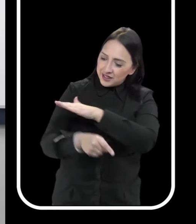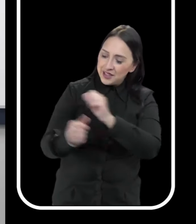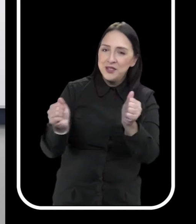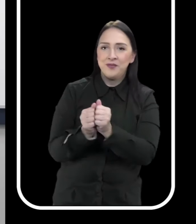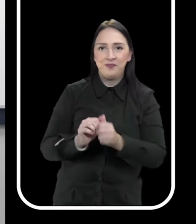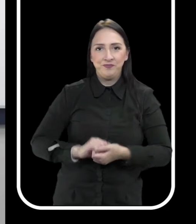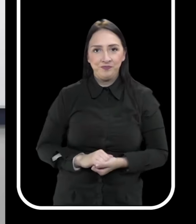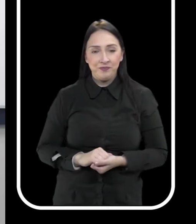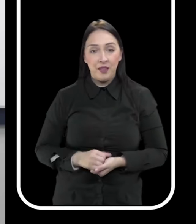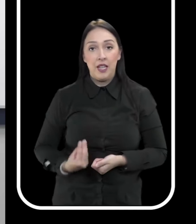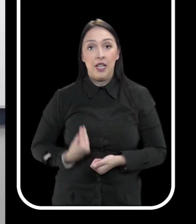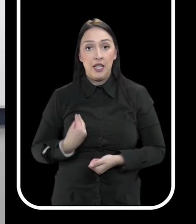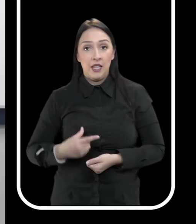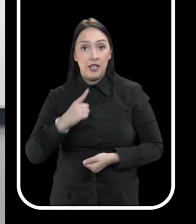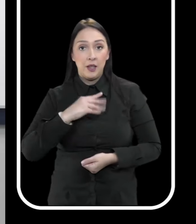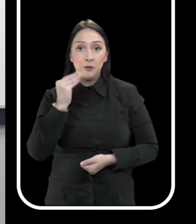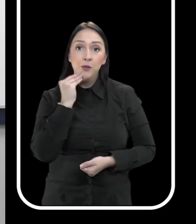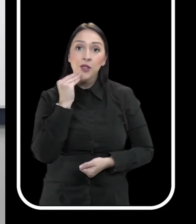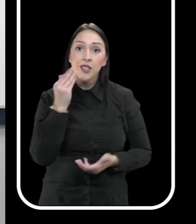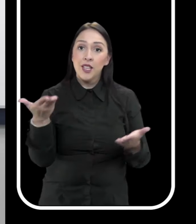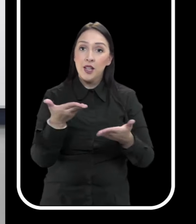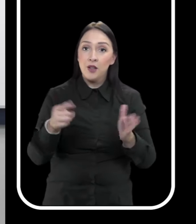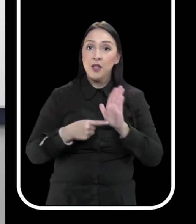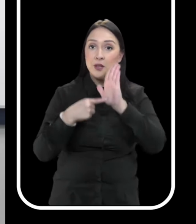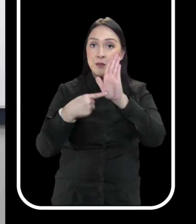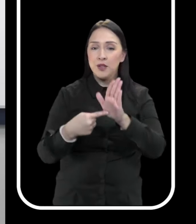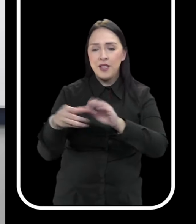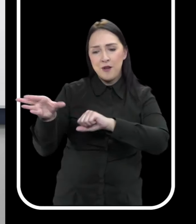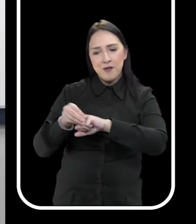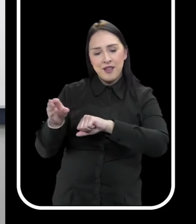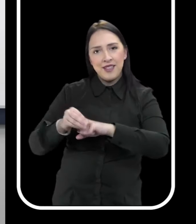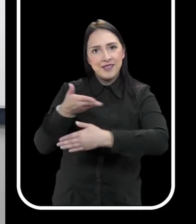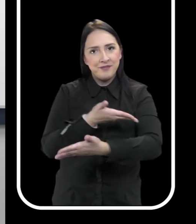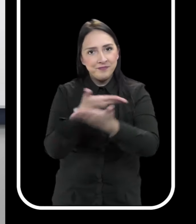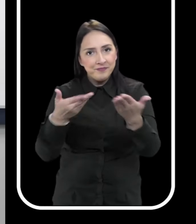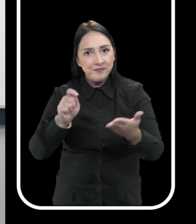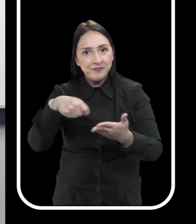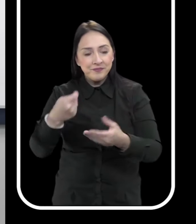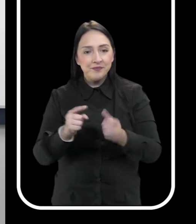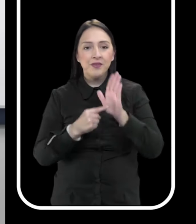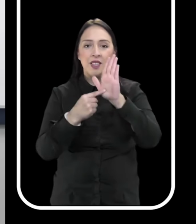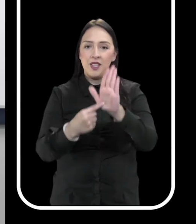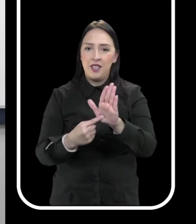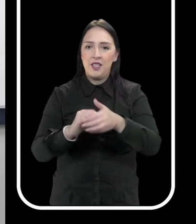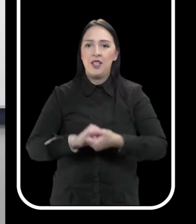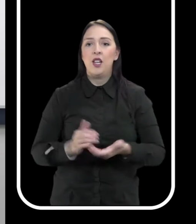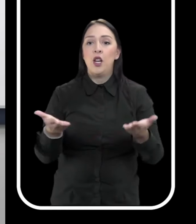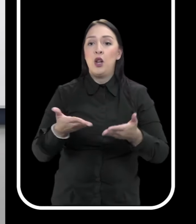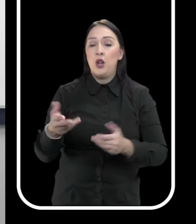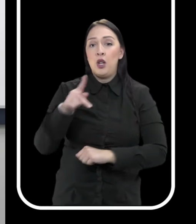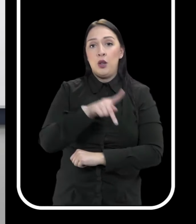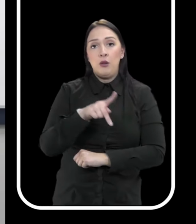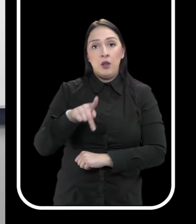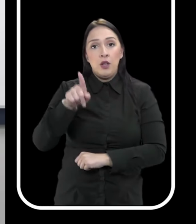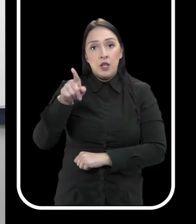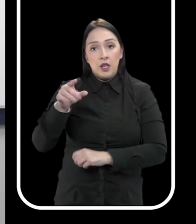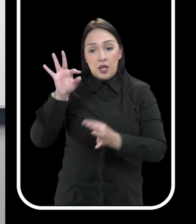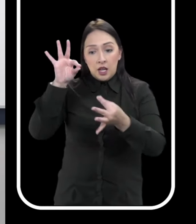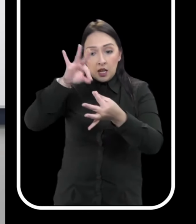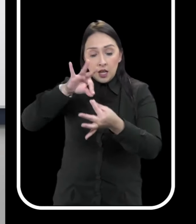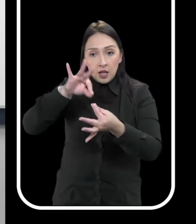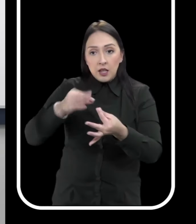avançar juntos. Então, estamos tendo essa oportunidade para passar um pouco do conhecimento sobre o Flexim, cujo professor Vitor é